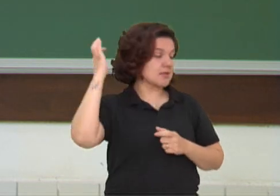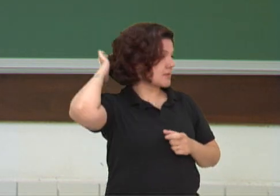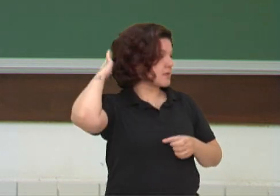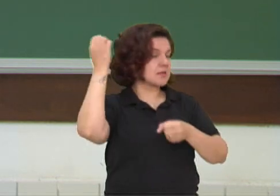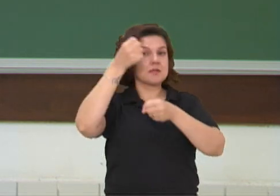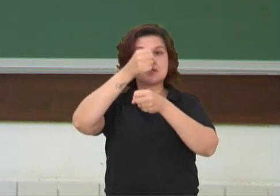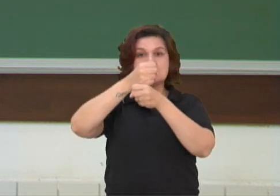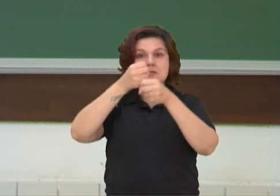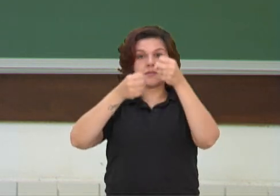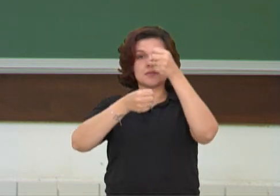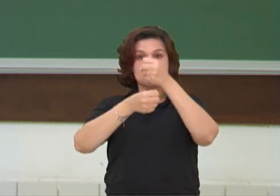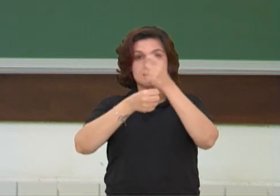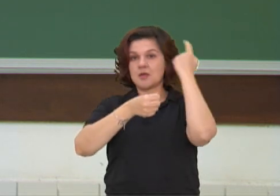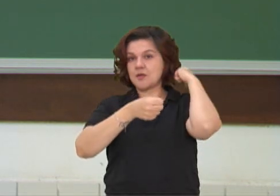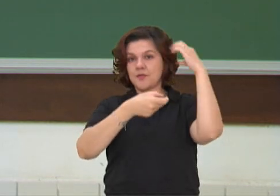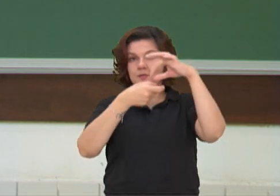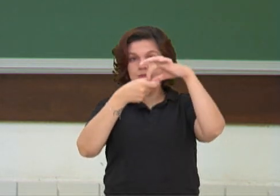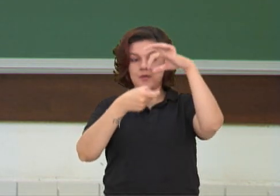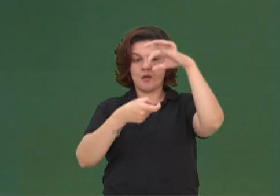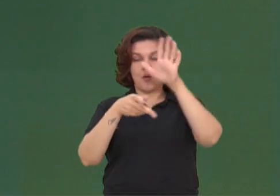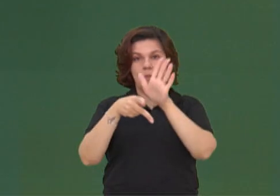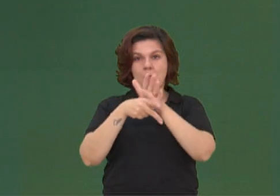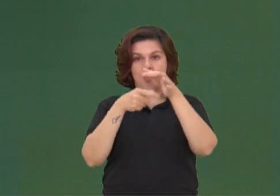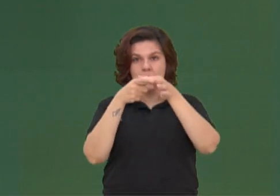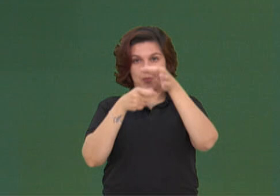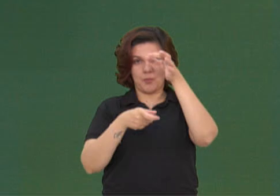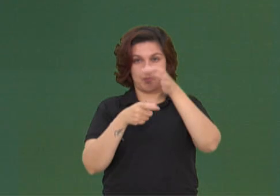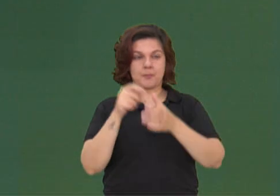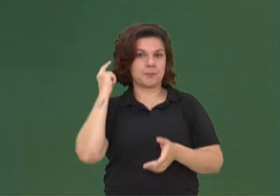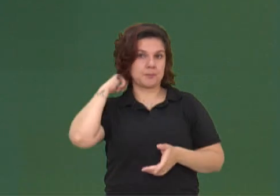para o nosso corpo, que é aqui para a região do pescoço.